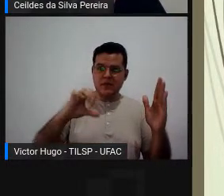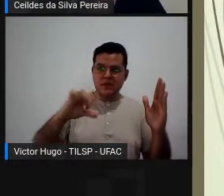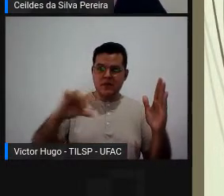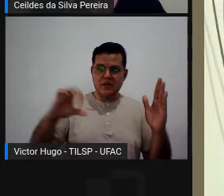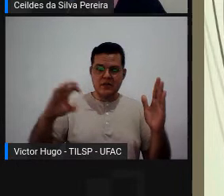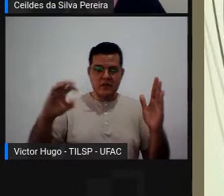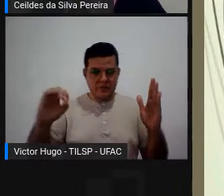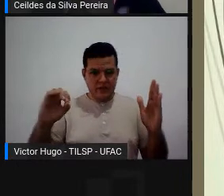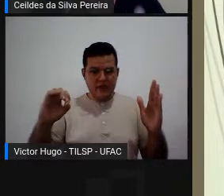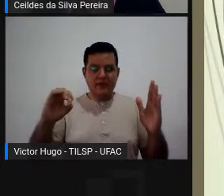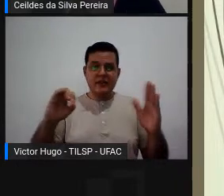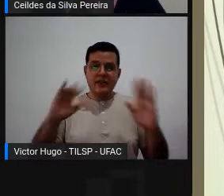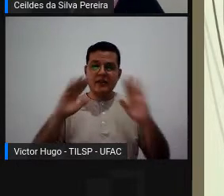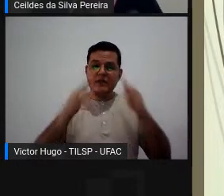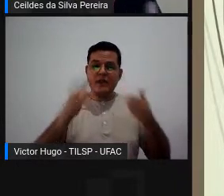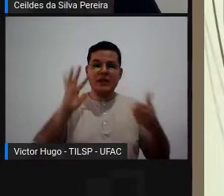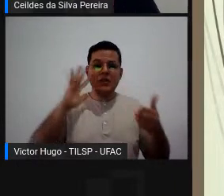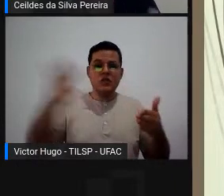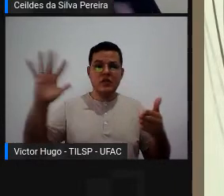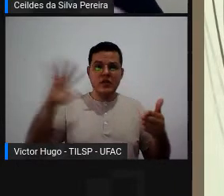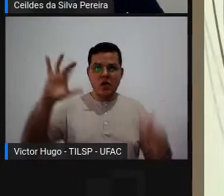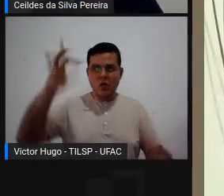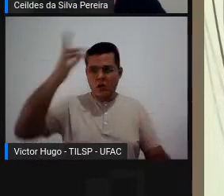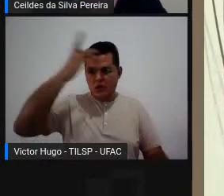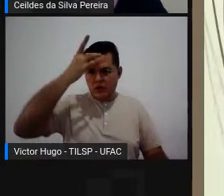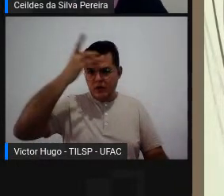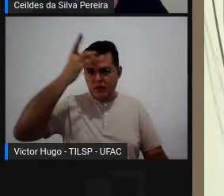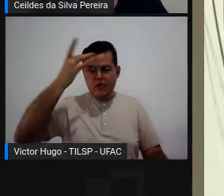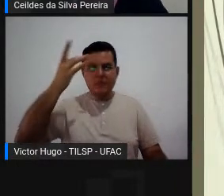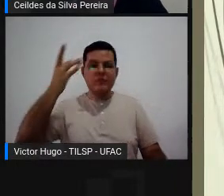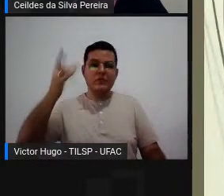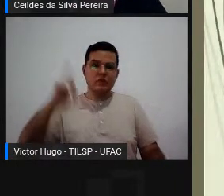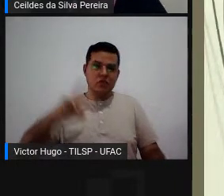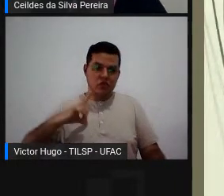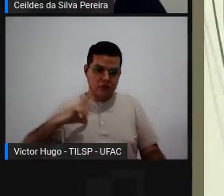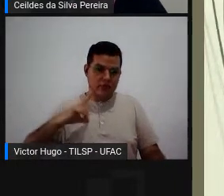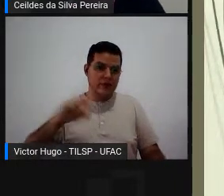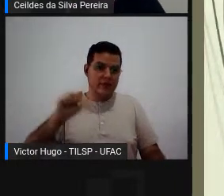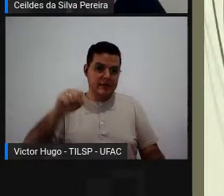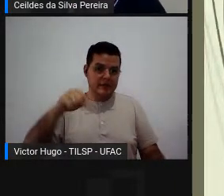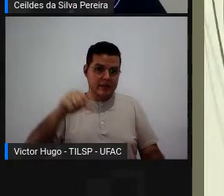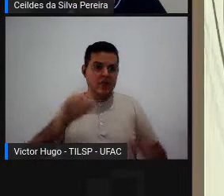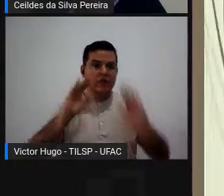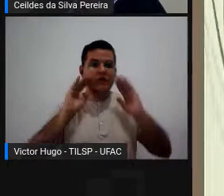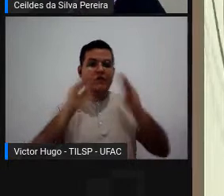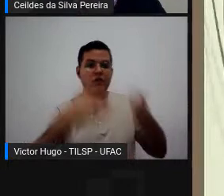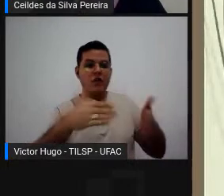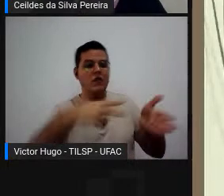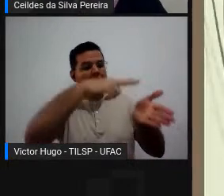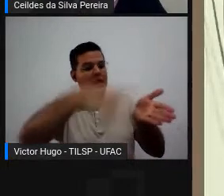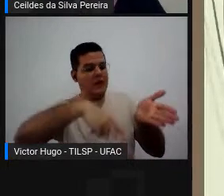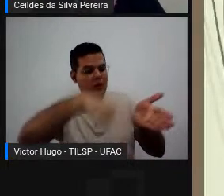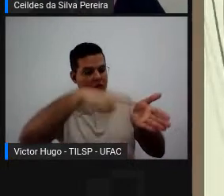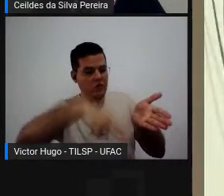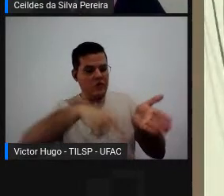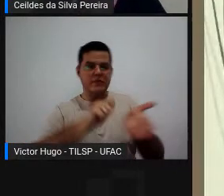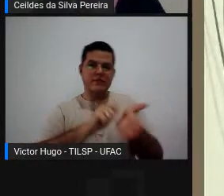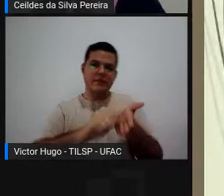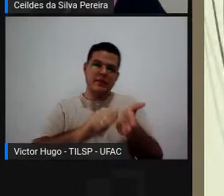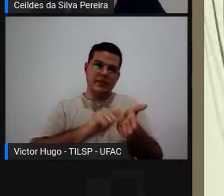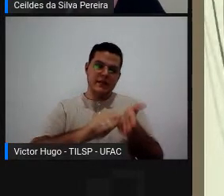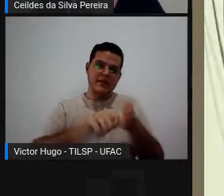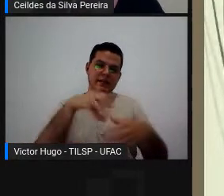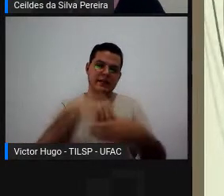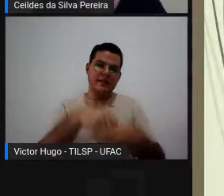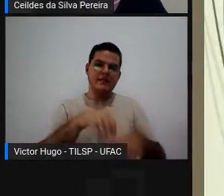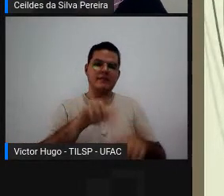cognitivistas eram bastante invocadas para se falar de leitura e de escrita no curso de letras. Eu